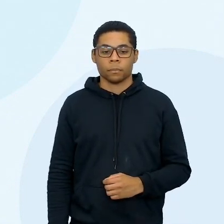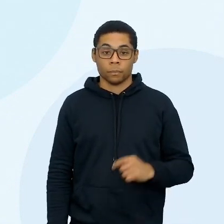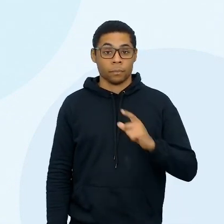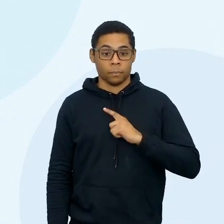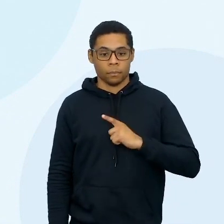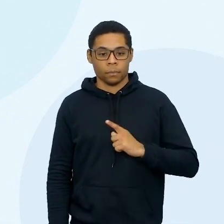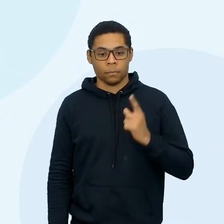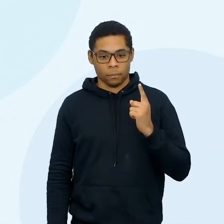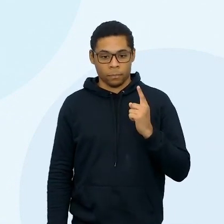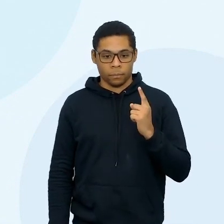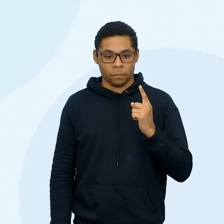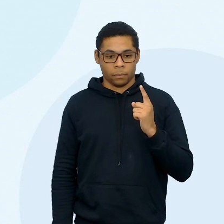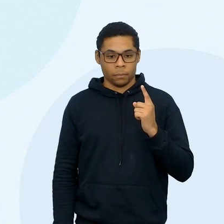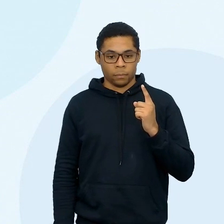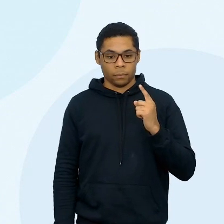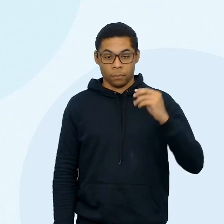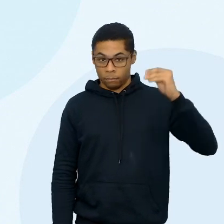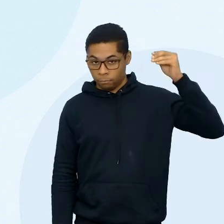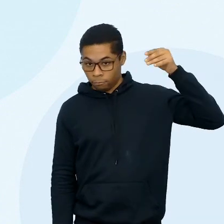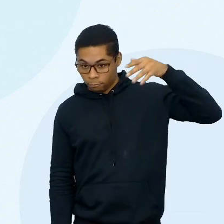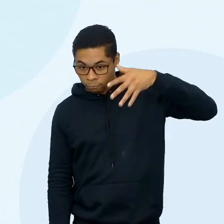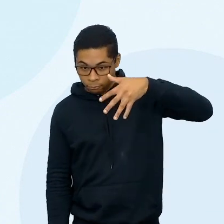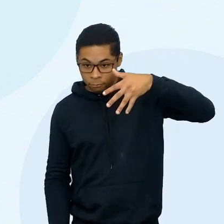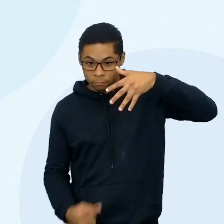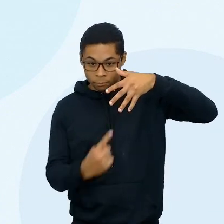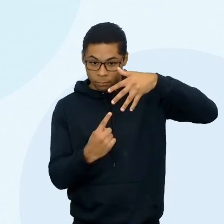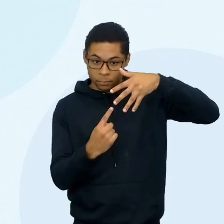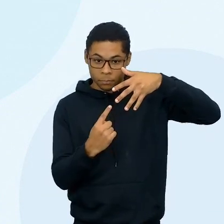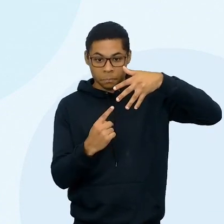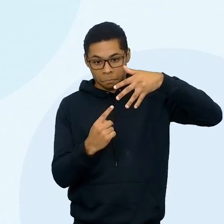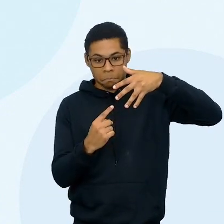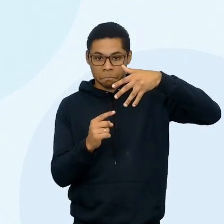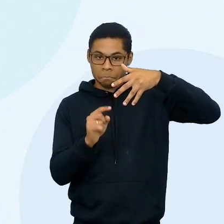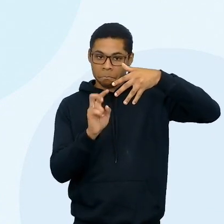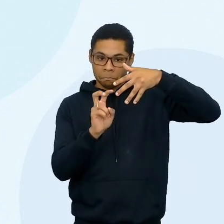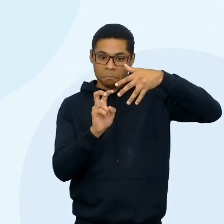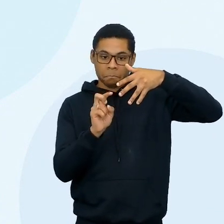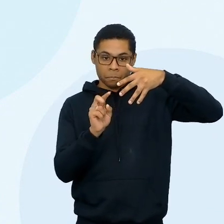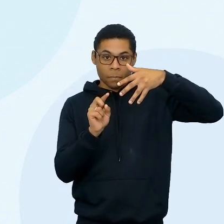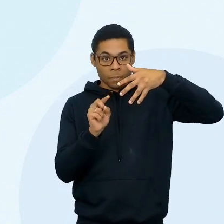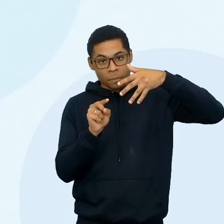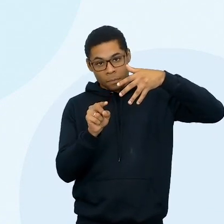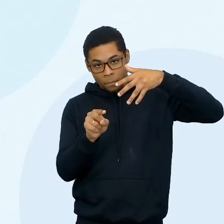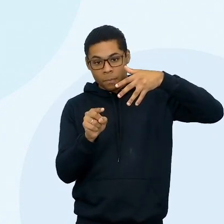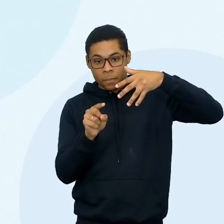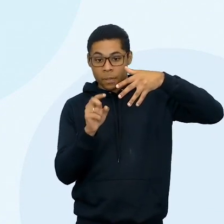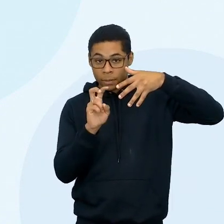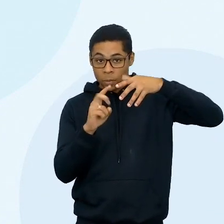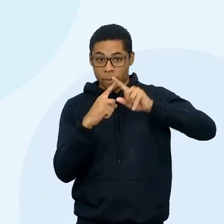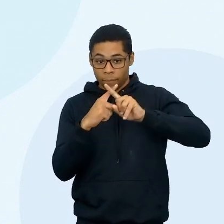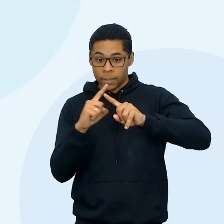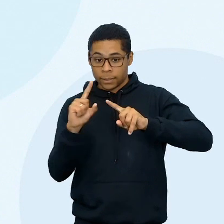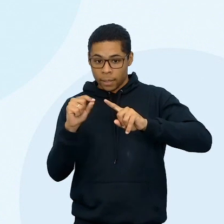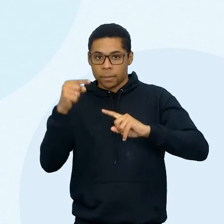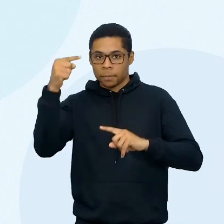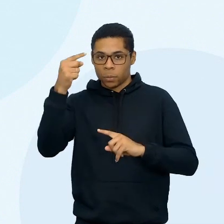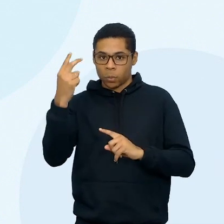tem um raio de 5 vezes 10 a menos 2